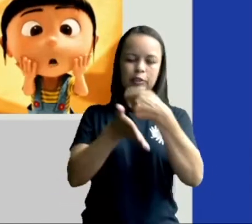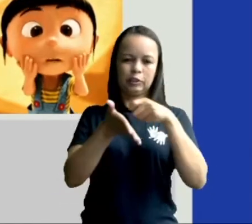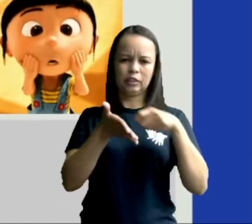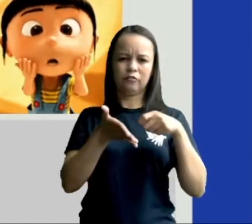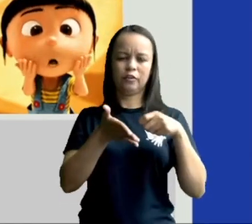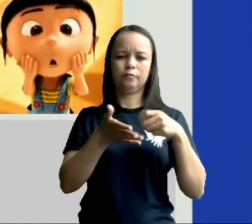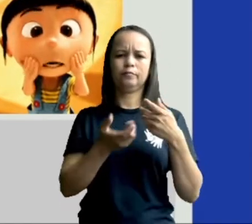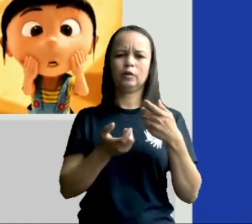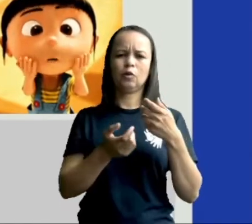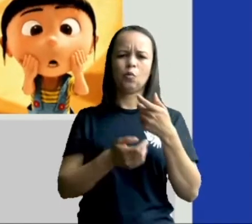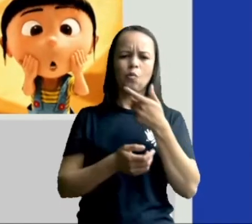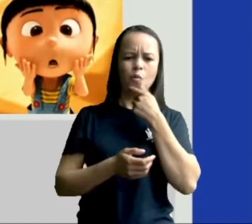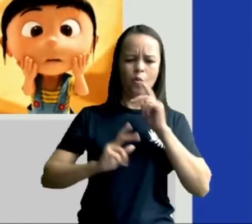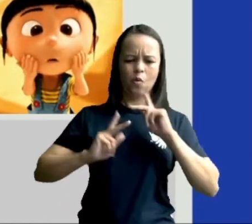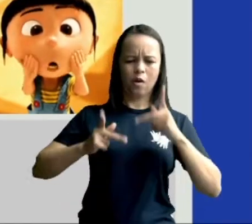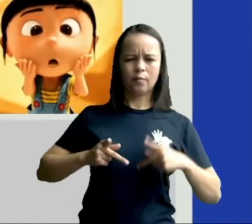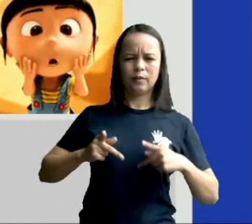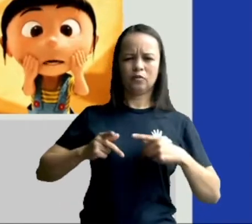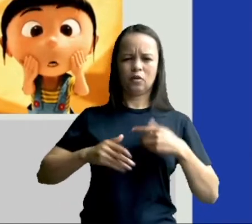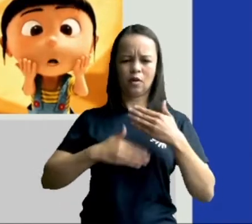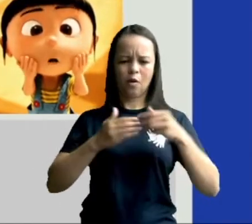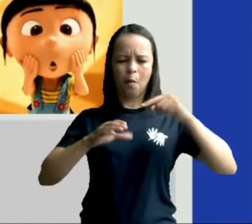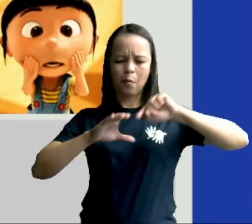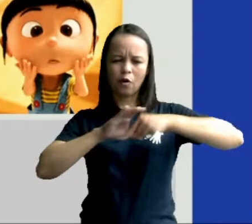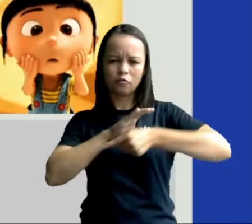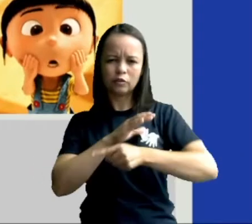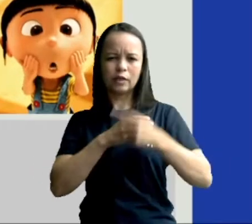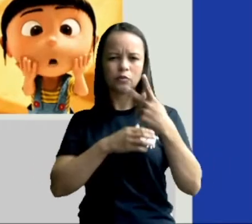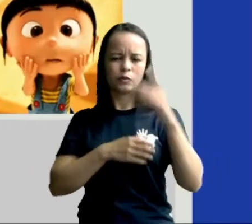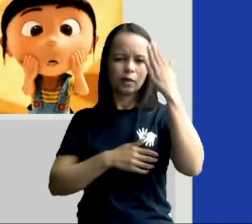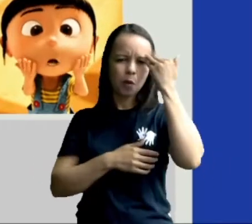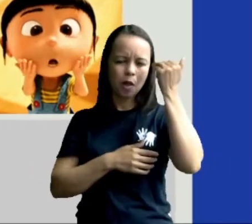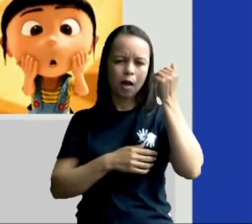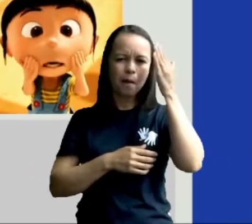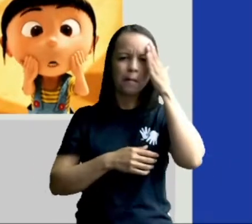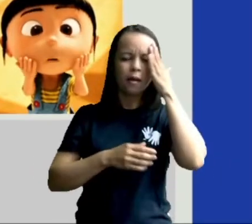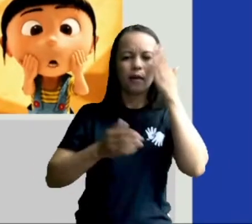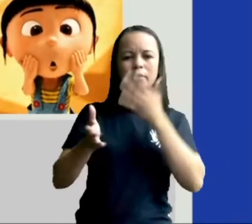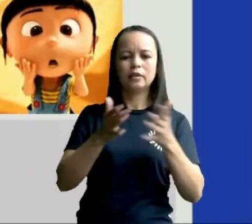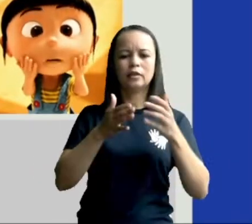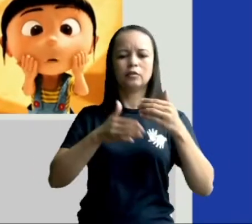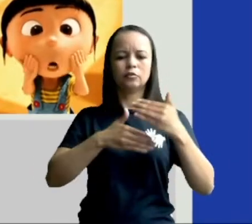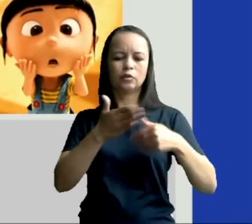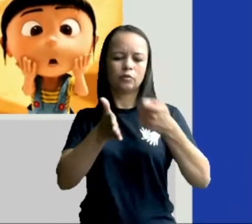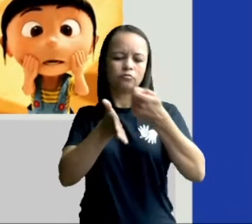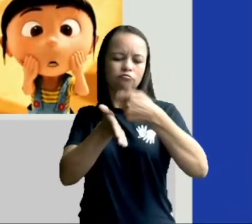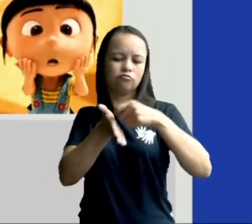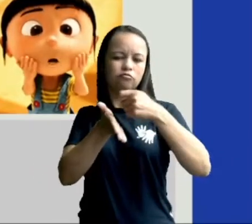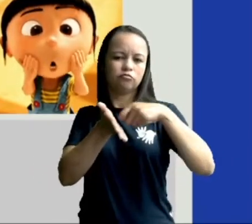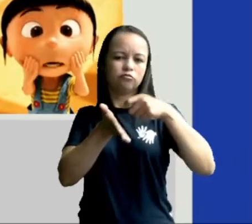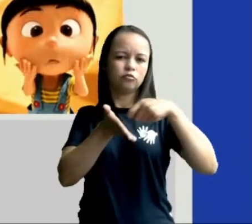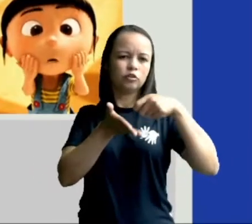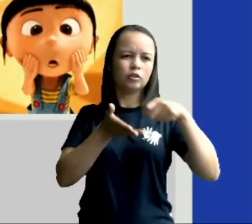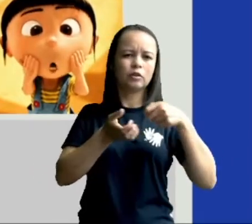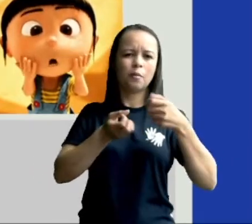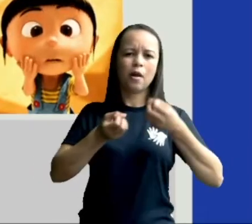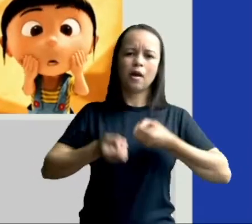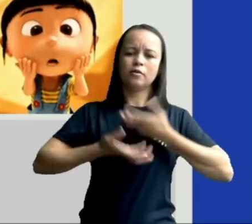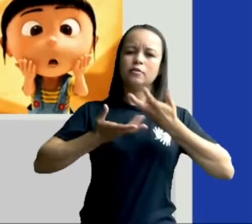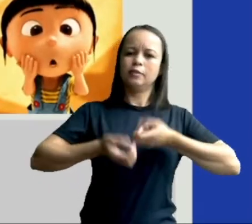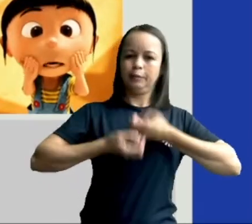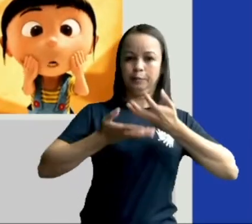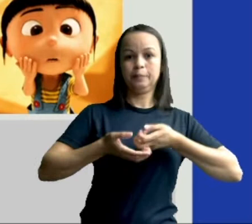foi aprofundando os seus saberes e começou a utilizar a escrita para se exprimir, para se